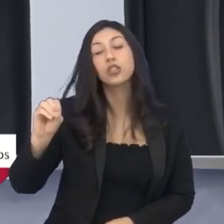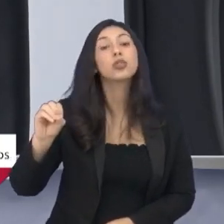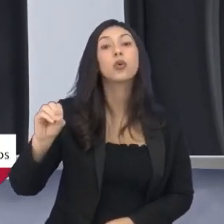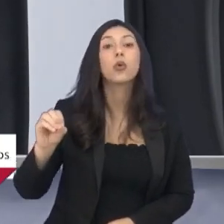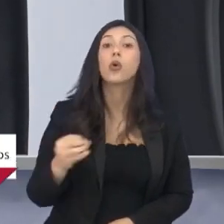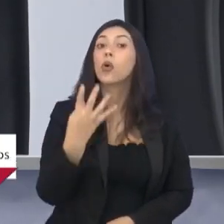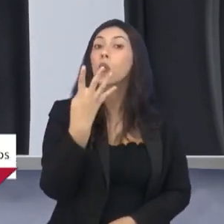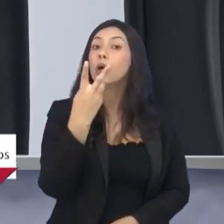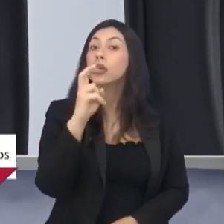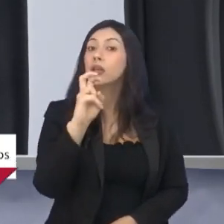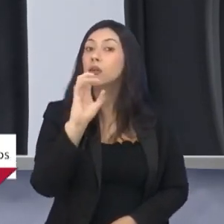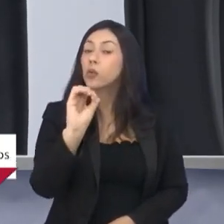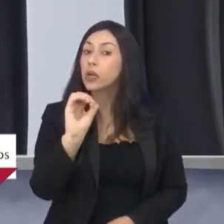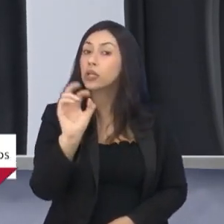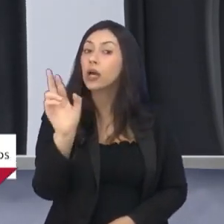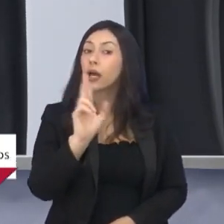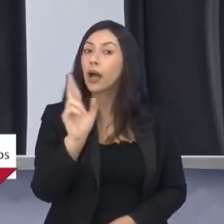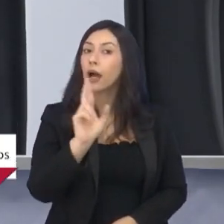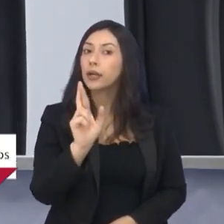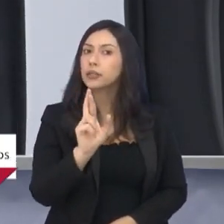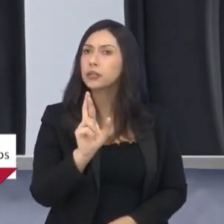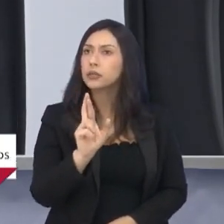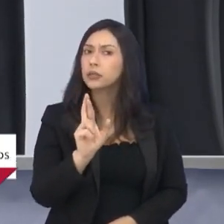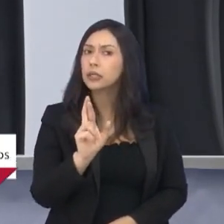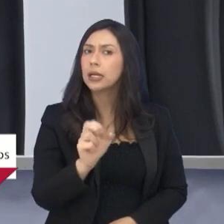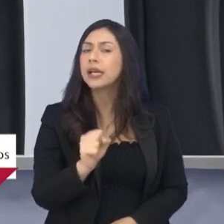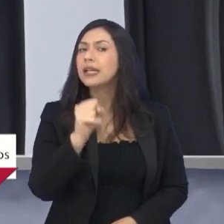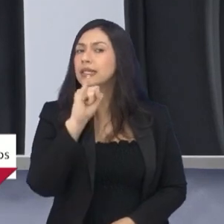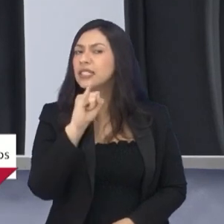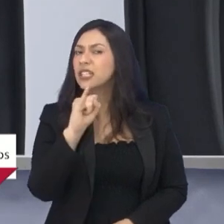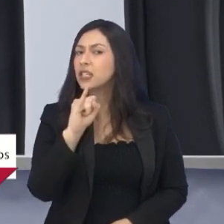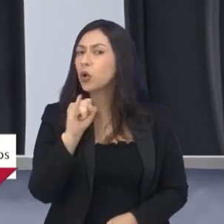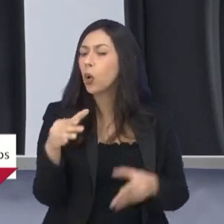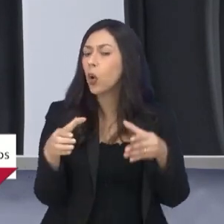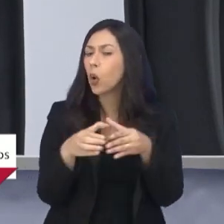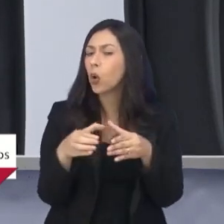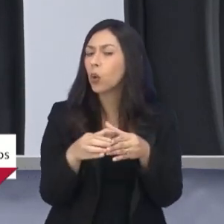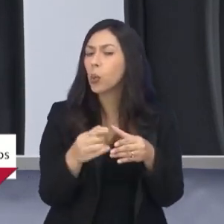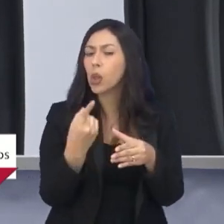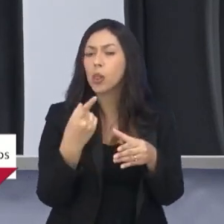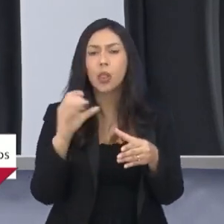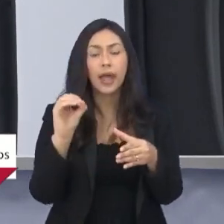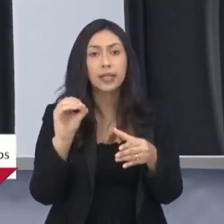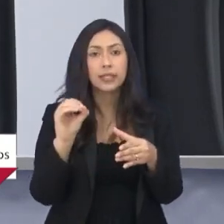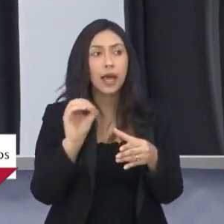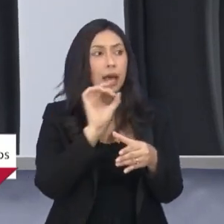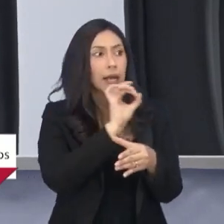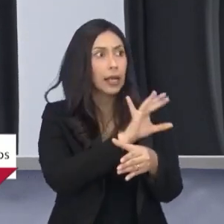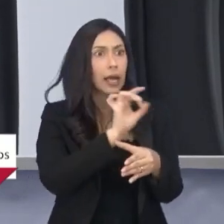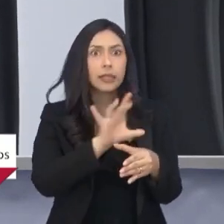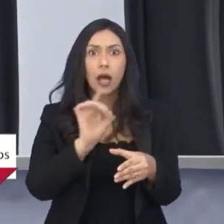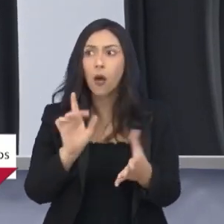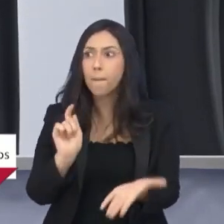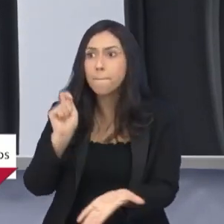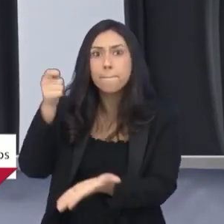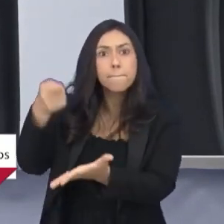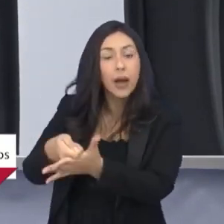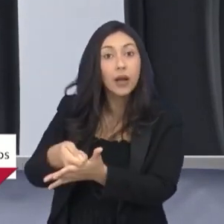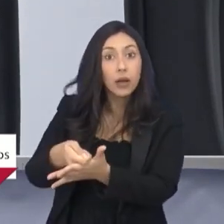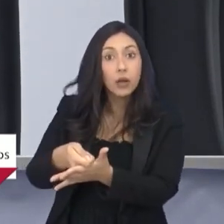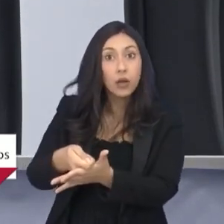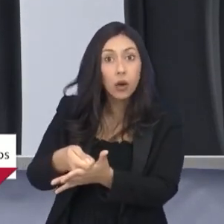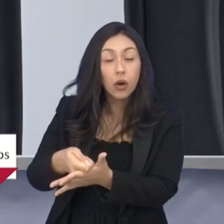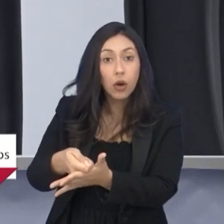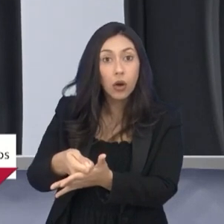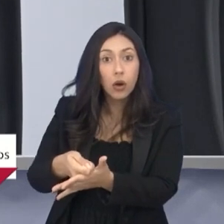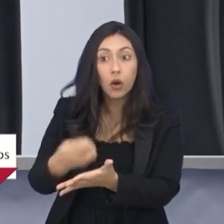restaurante Planaltino se ele estivesse em 10 era R 45 por refeição eu não pago isso é no máximo hoje em dia